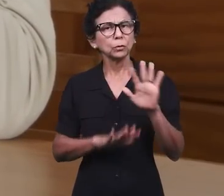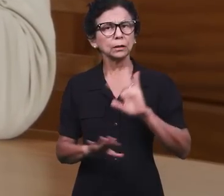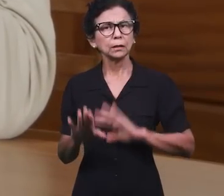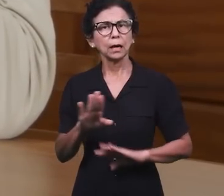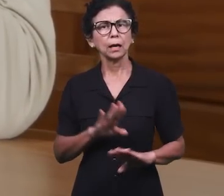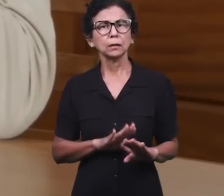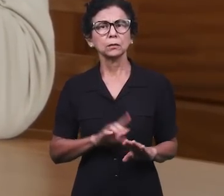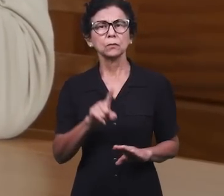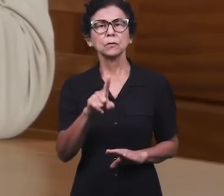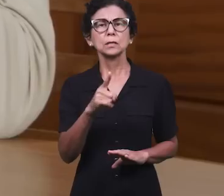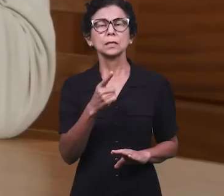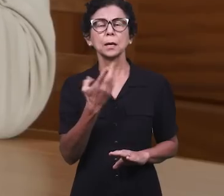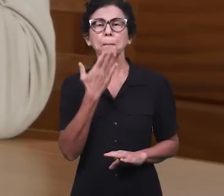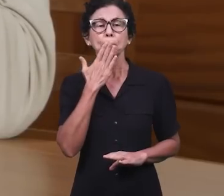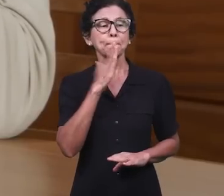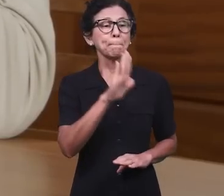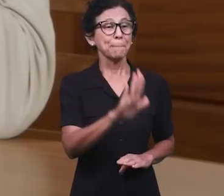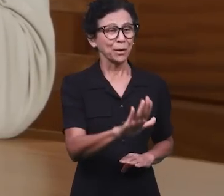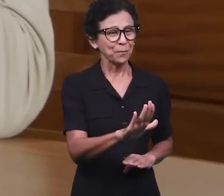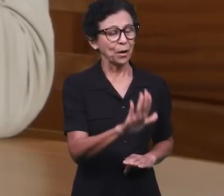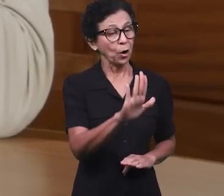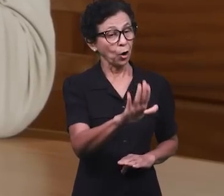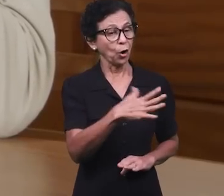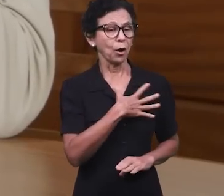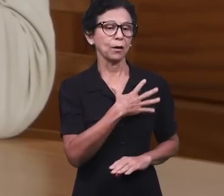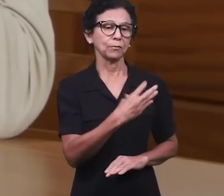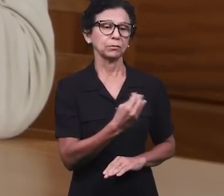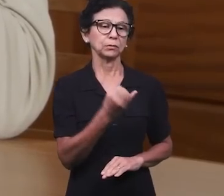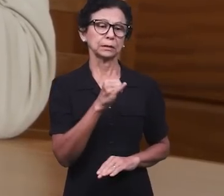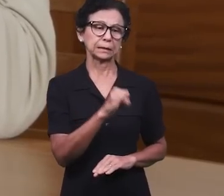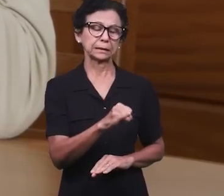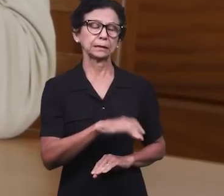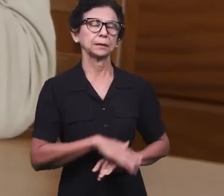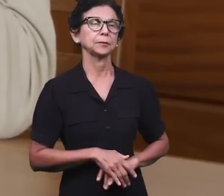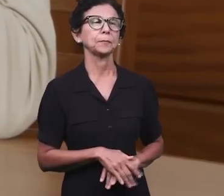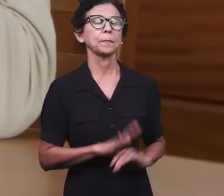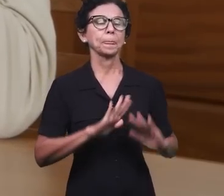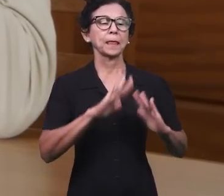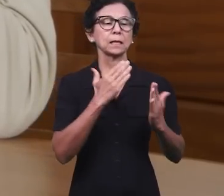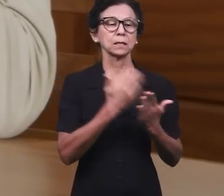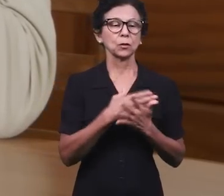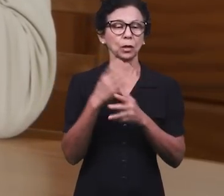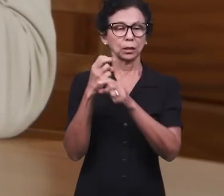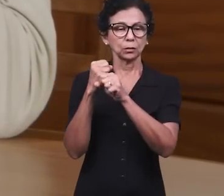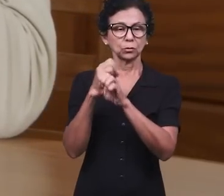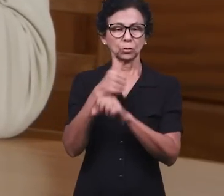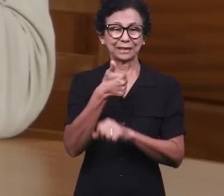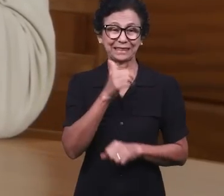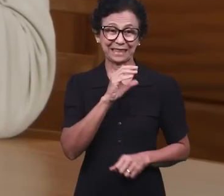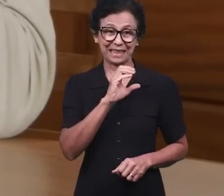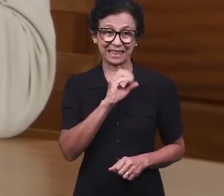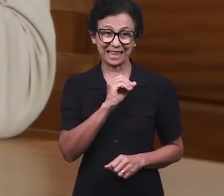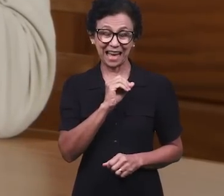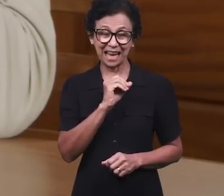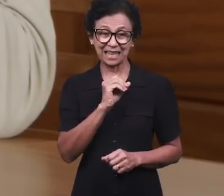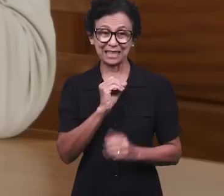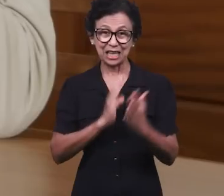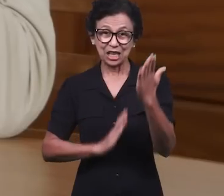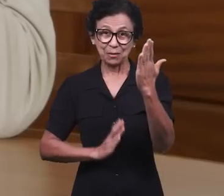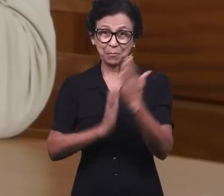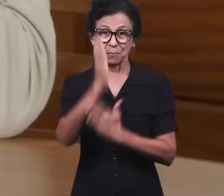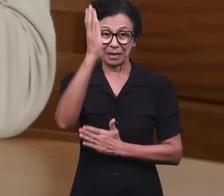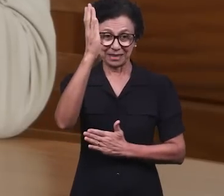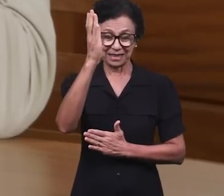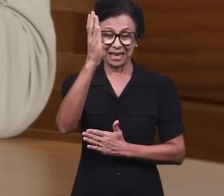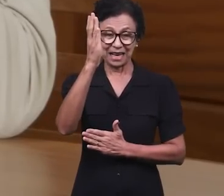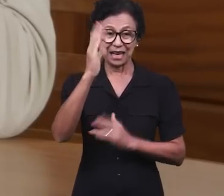constantes. Faz promessa e não cumpre. Fala o seguinte, ó, meu filho, se você tirar nota 10, se você passar